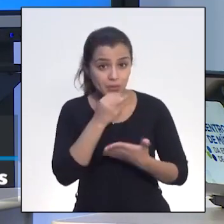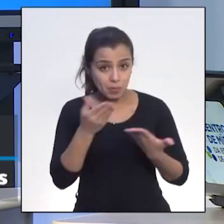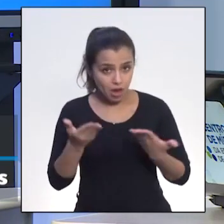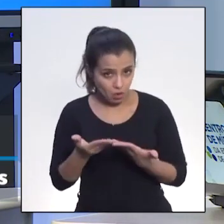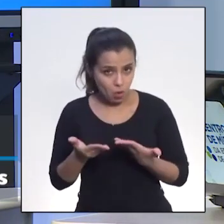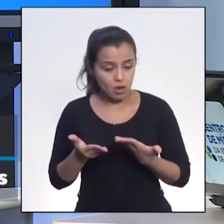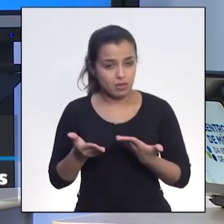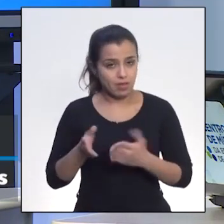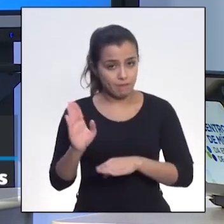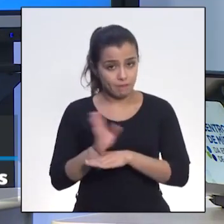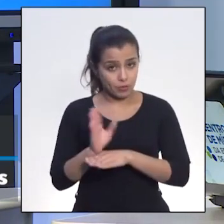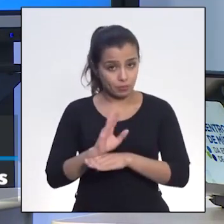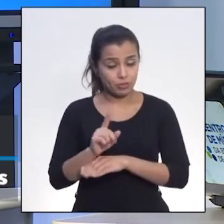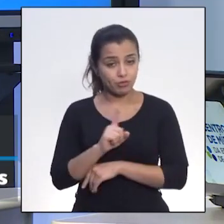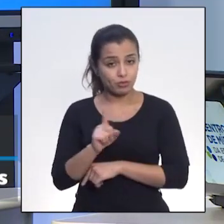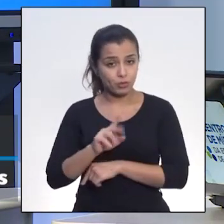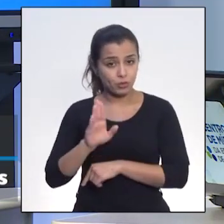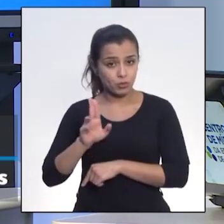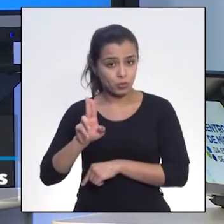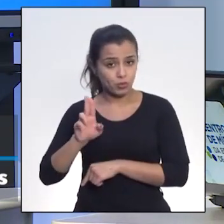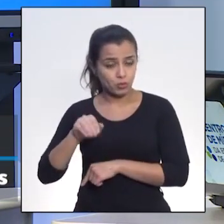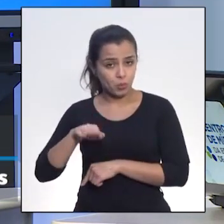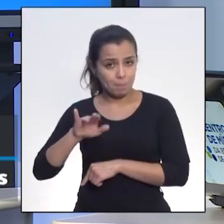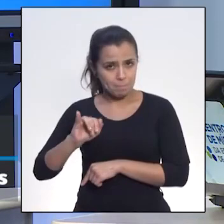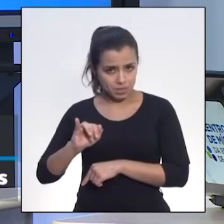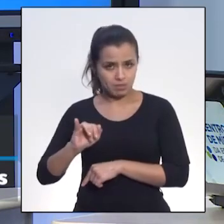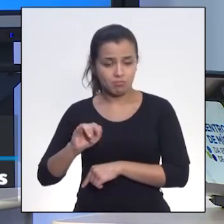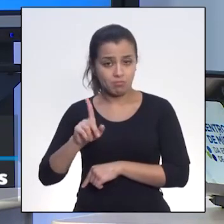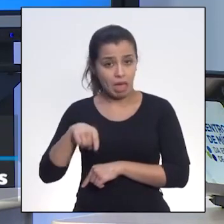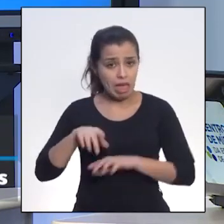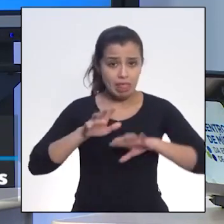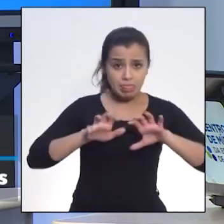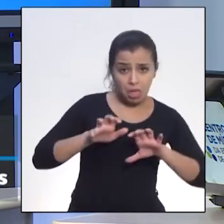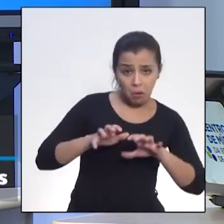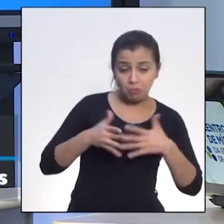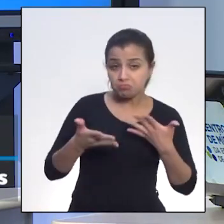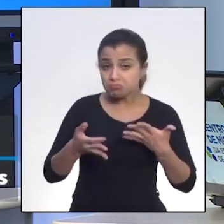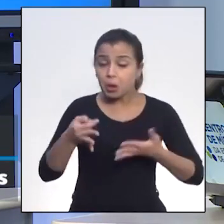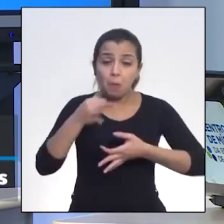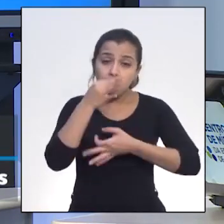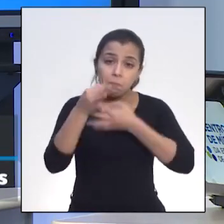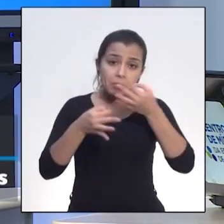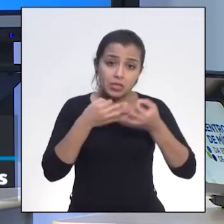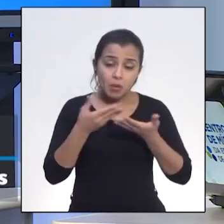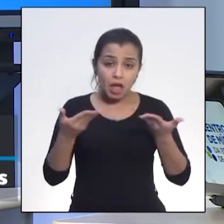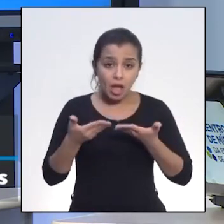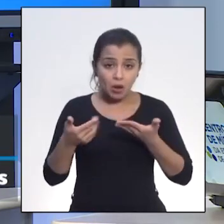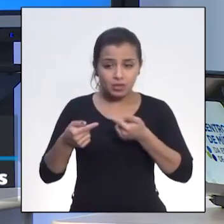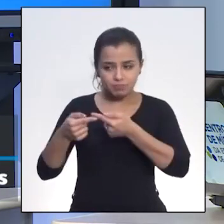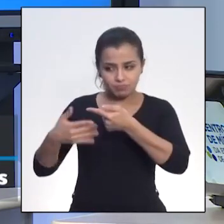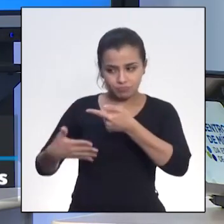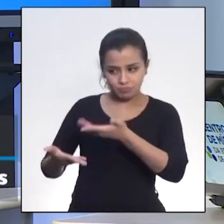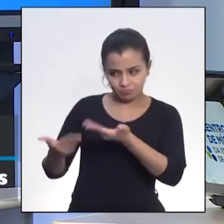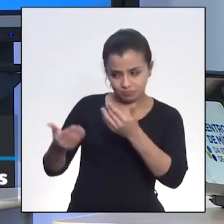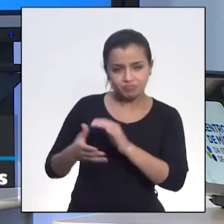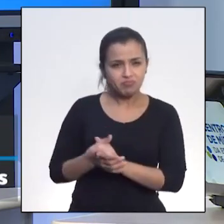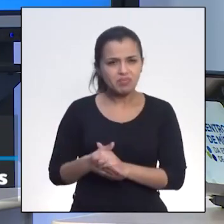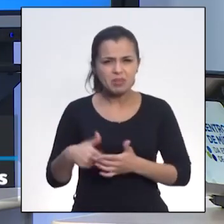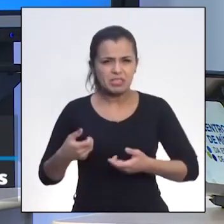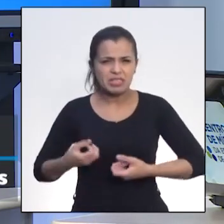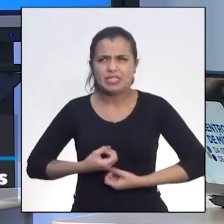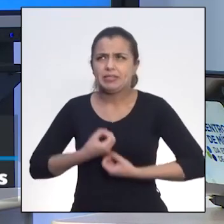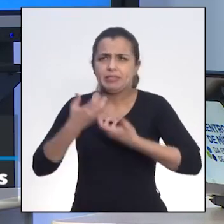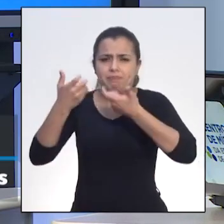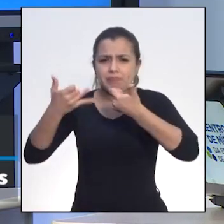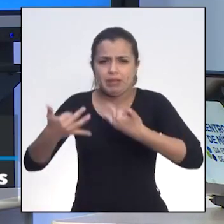que apareceu no chat, né? Que a professora vai dividir, né, comigo e com todo mundo agora, né? É uma opinião simples, sem argumentação. Então,